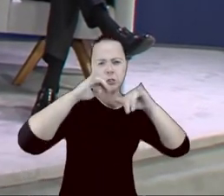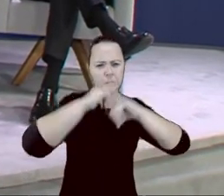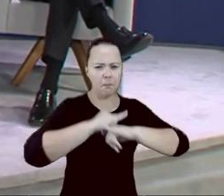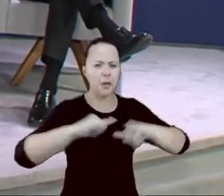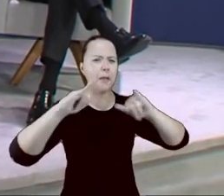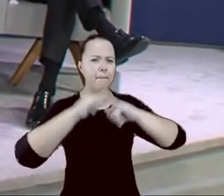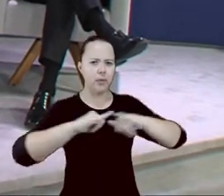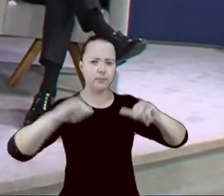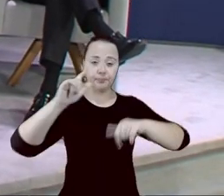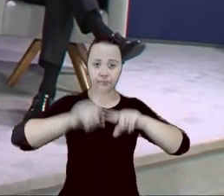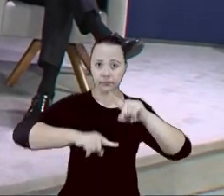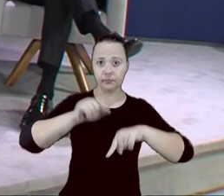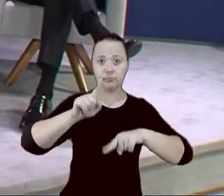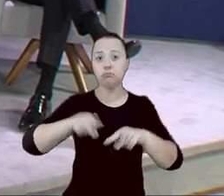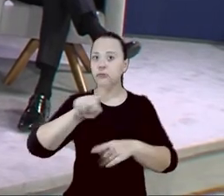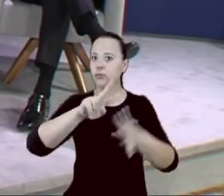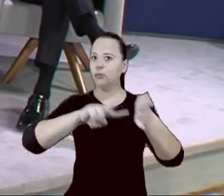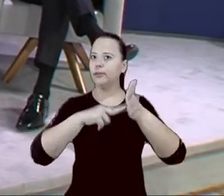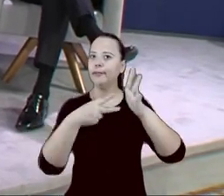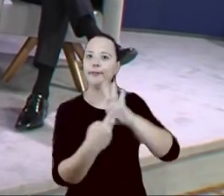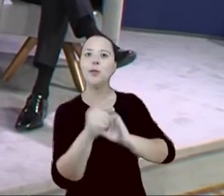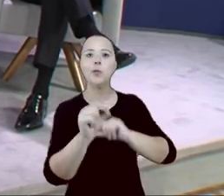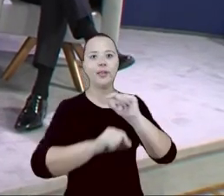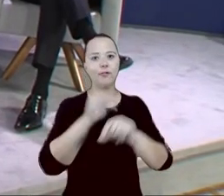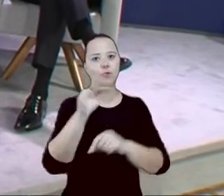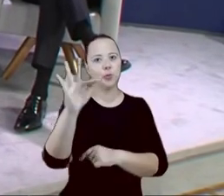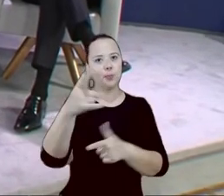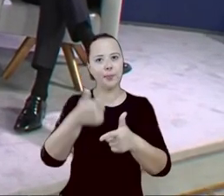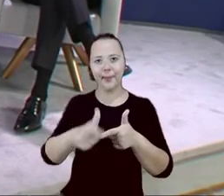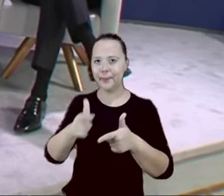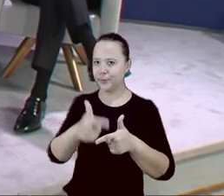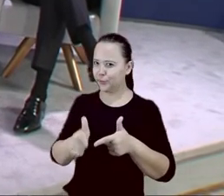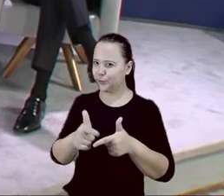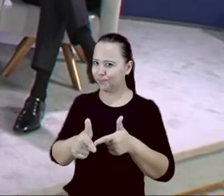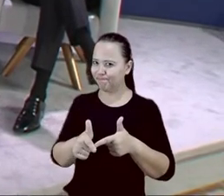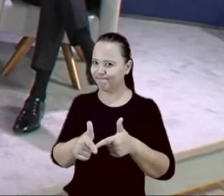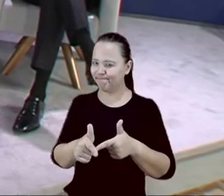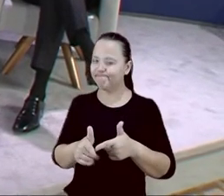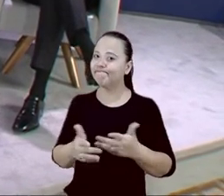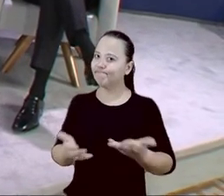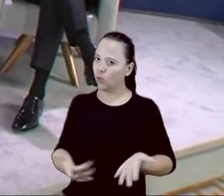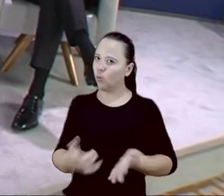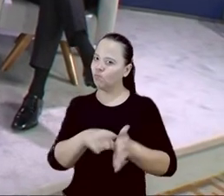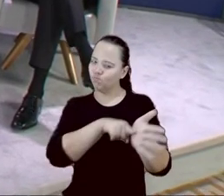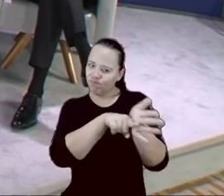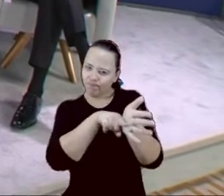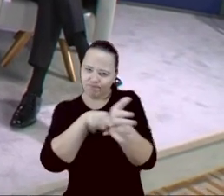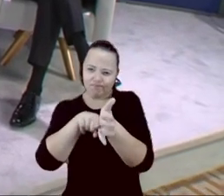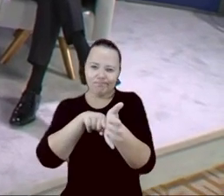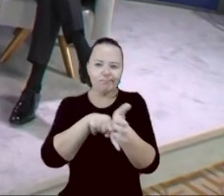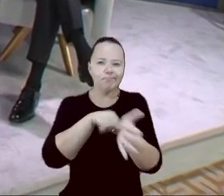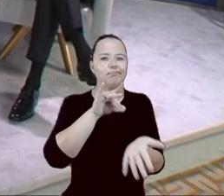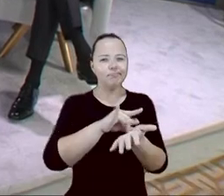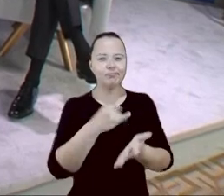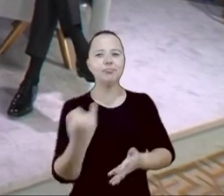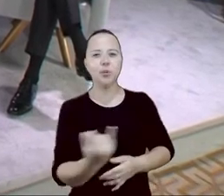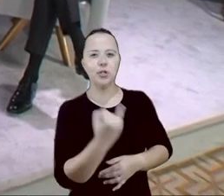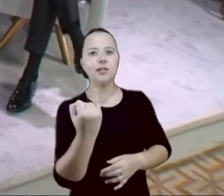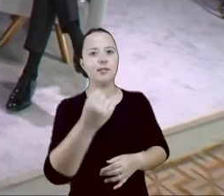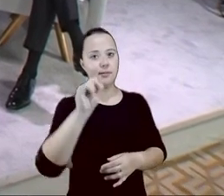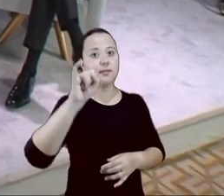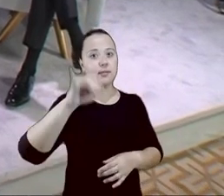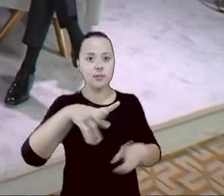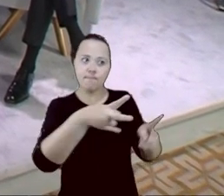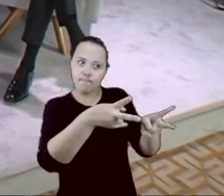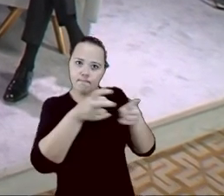isso não significa que ela não vá ter problema né então A análise realmente é um negócio importante mesmo para